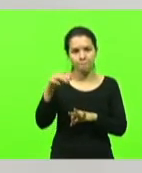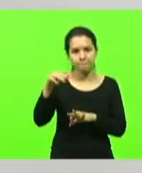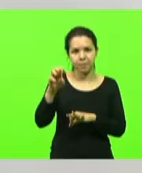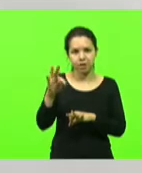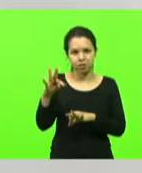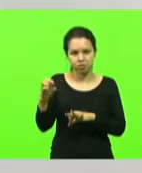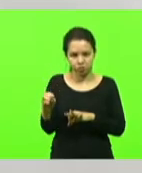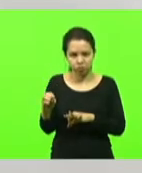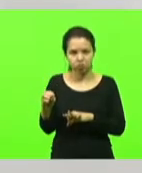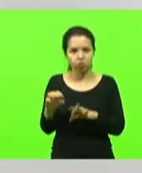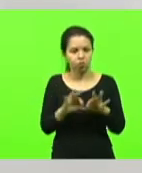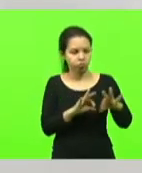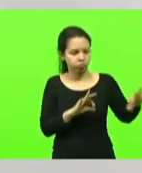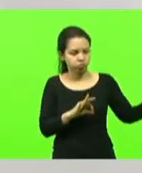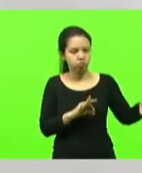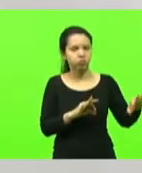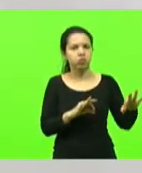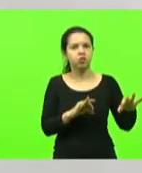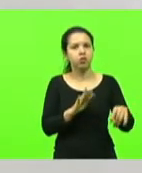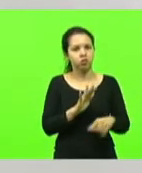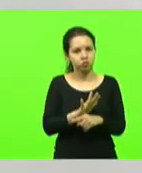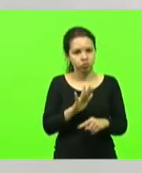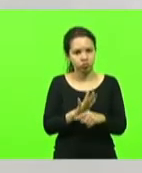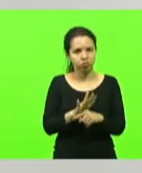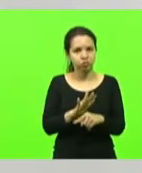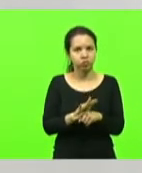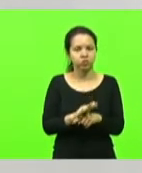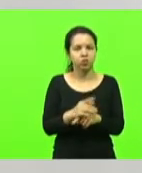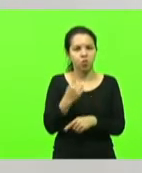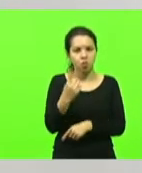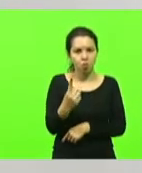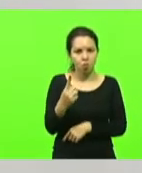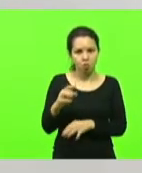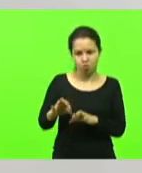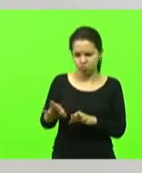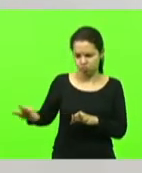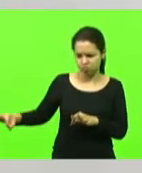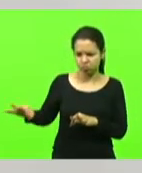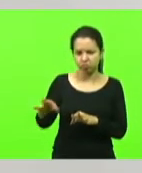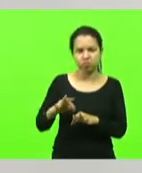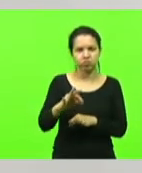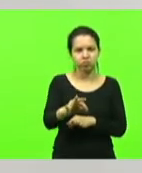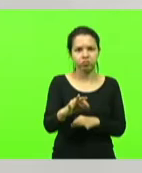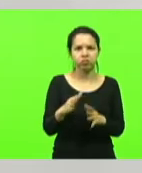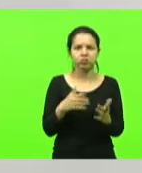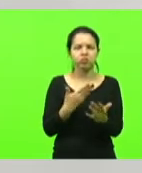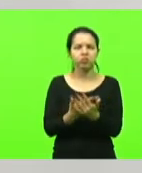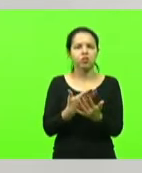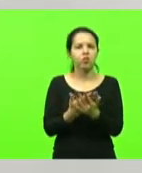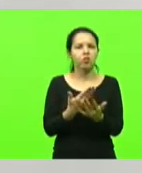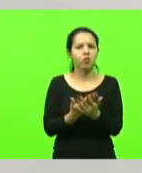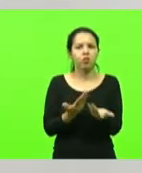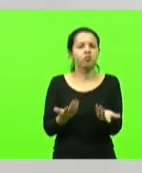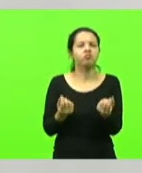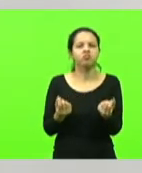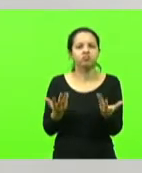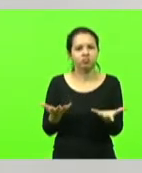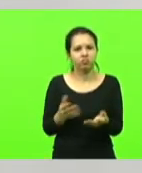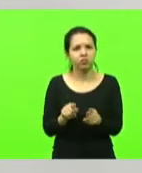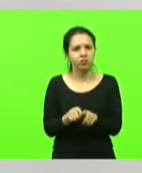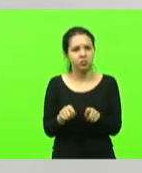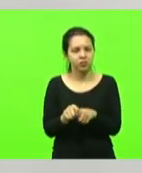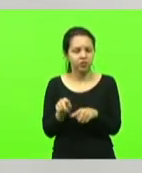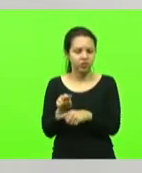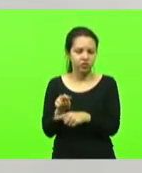aula, que muito nos auxiliou. O que é 1 metro entre estudantes, afinal de contas, para as escolas? E o que é para a vigilância